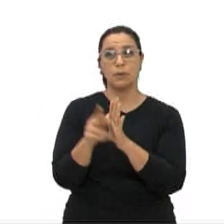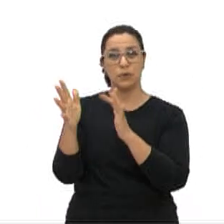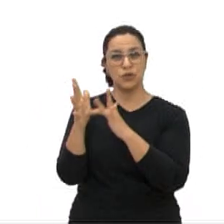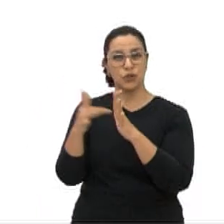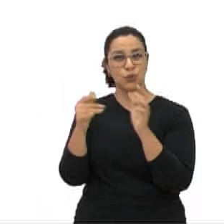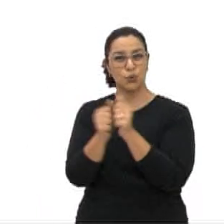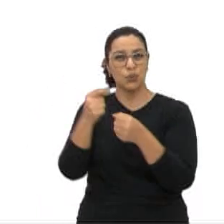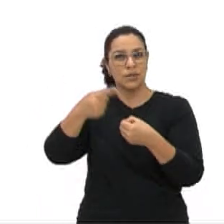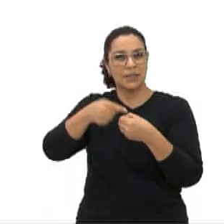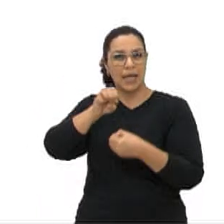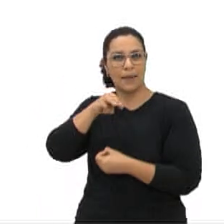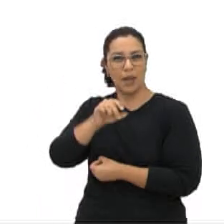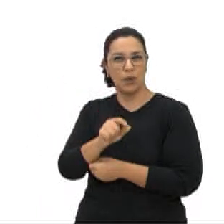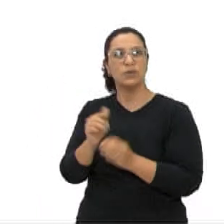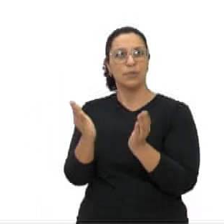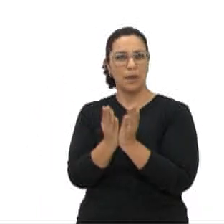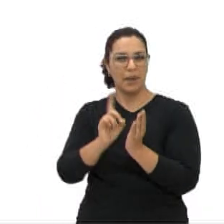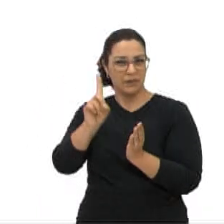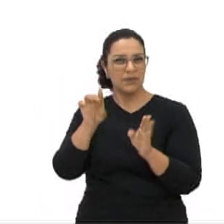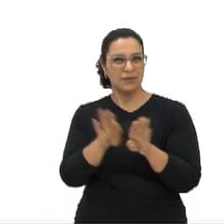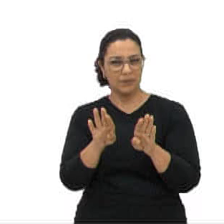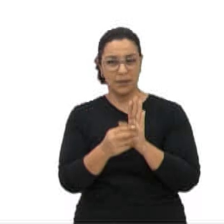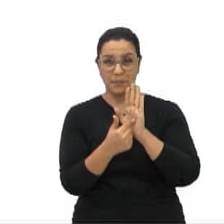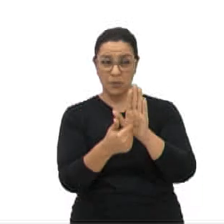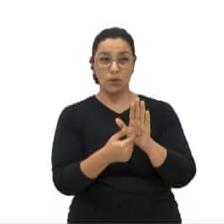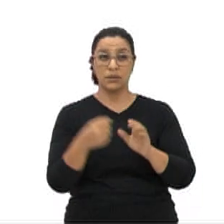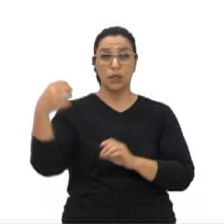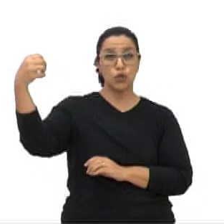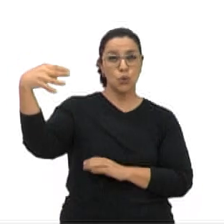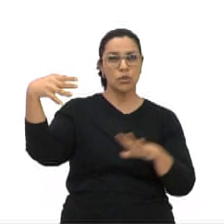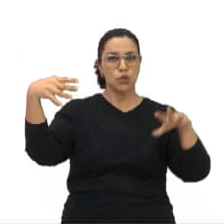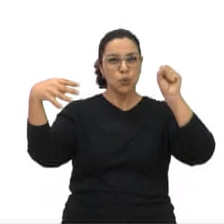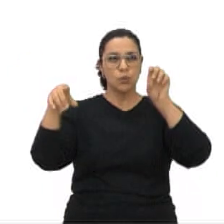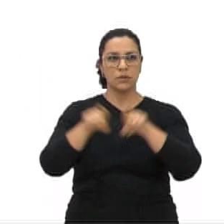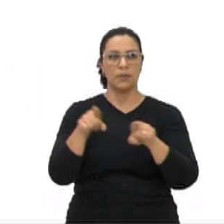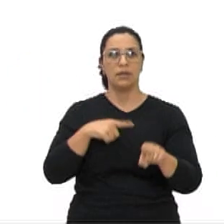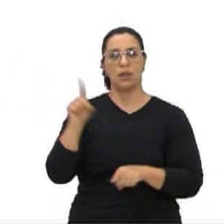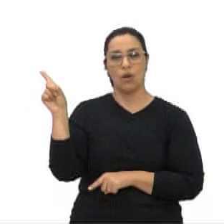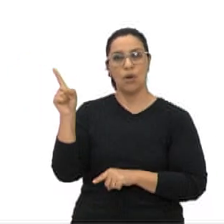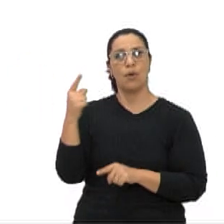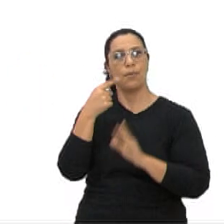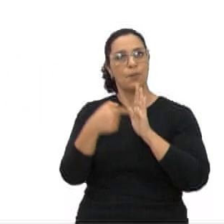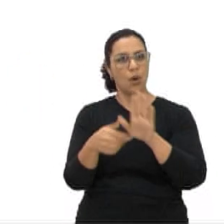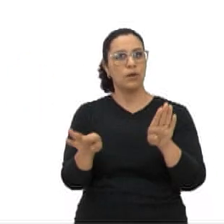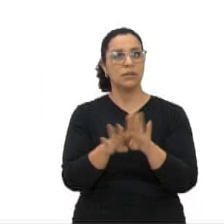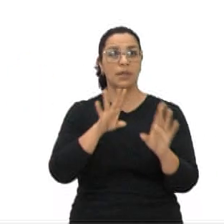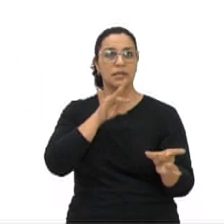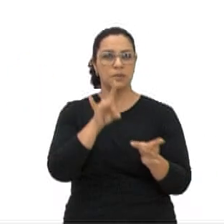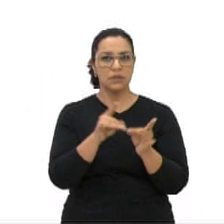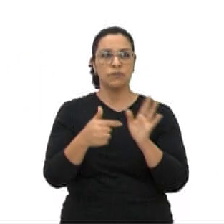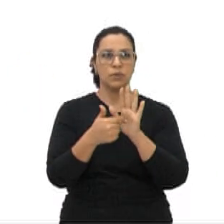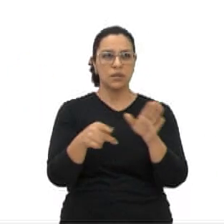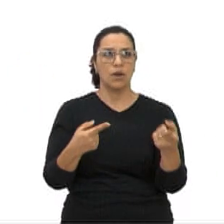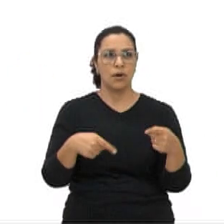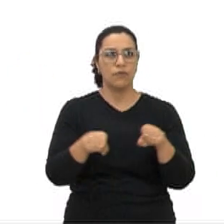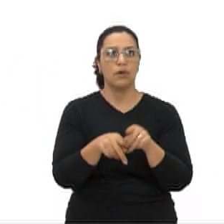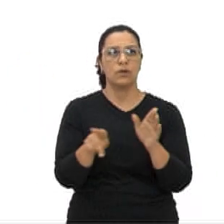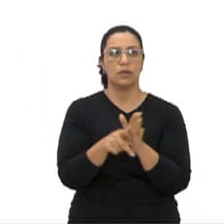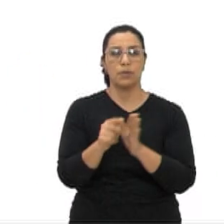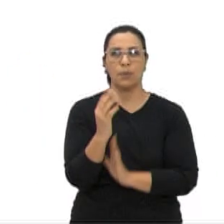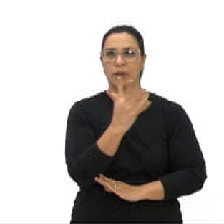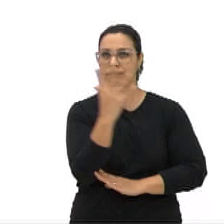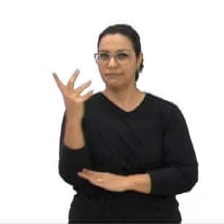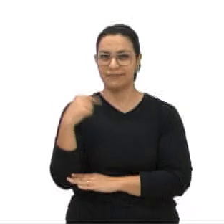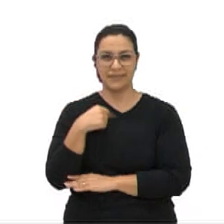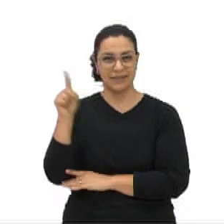tá? E ele vai trabalhar essa questão da incidência da luz sobre os objetos, tá? Aí ele vai também, especificamente, ainda voltando à própria